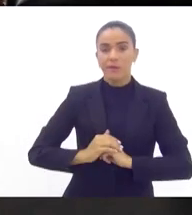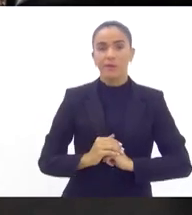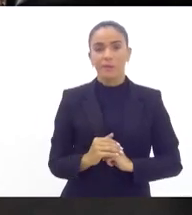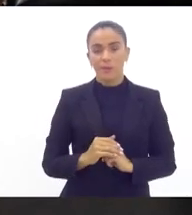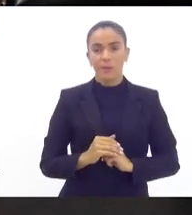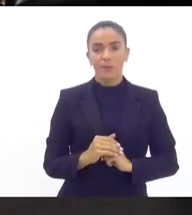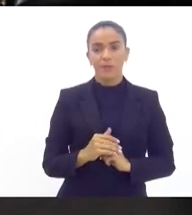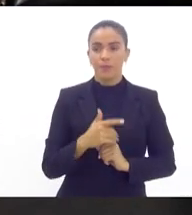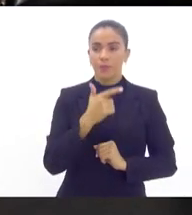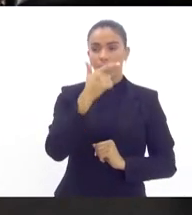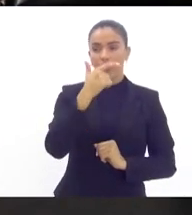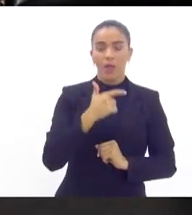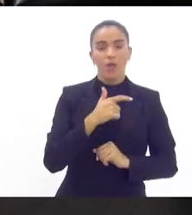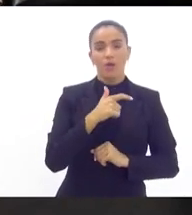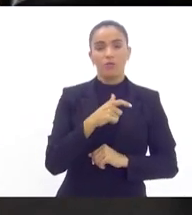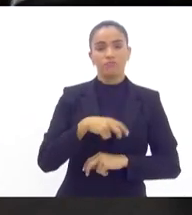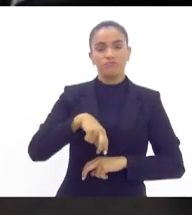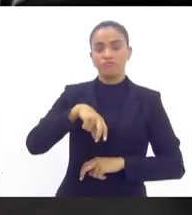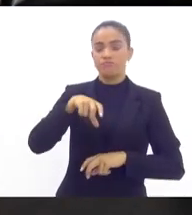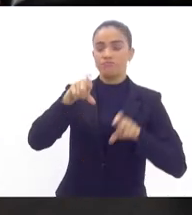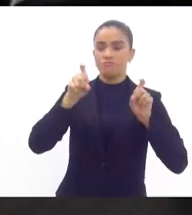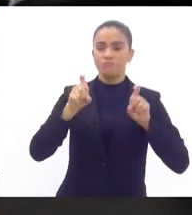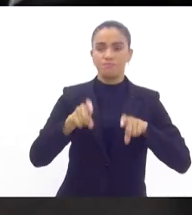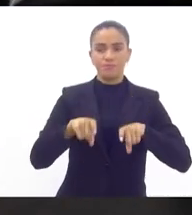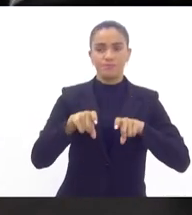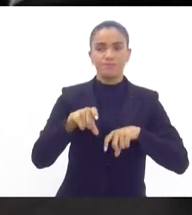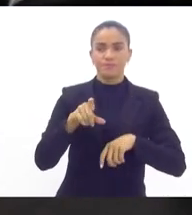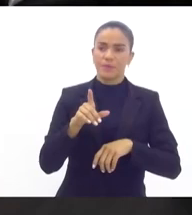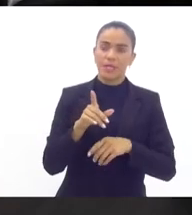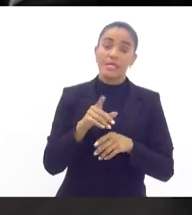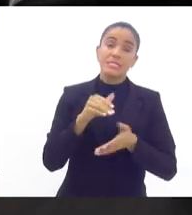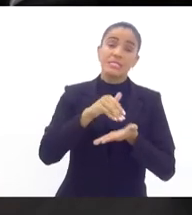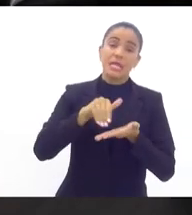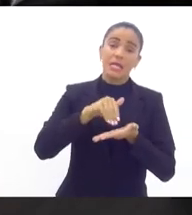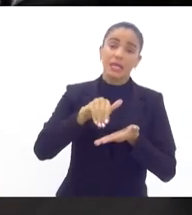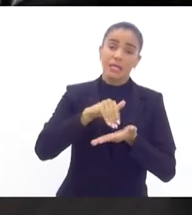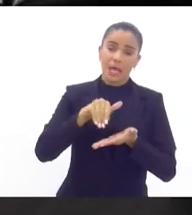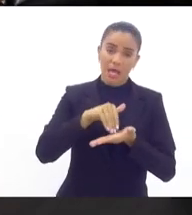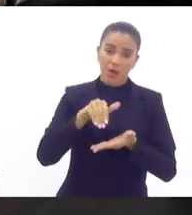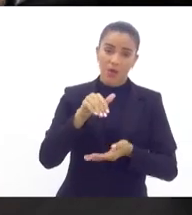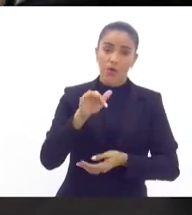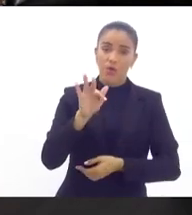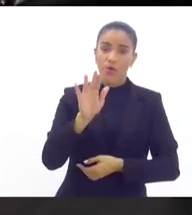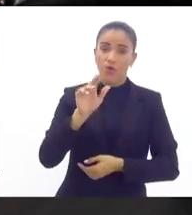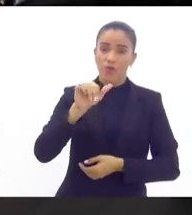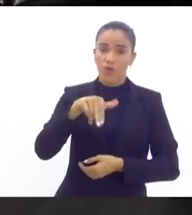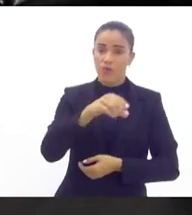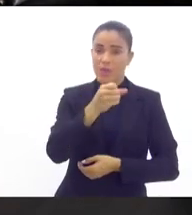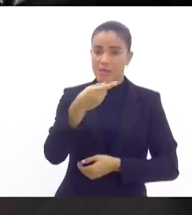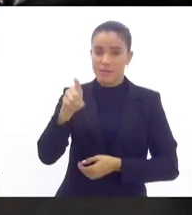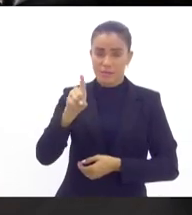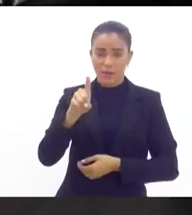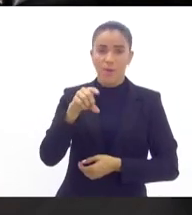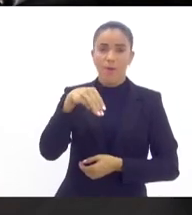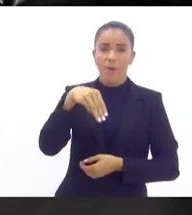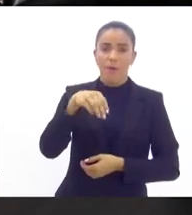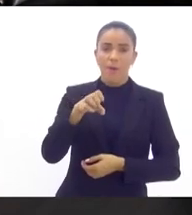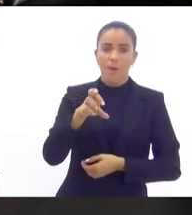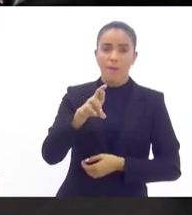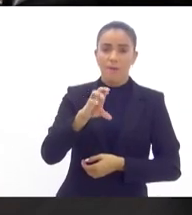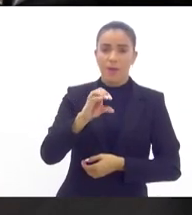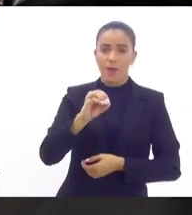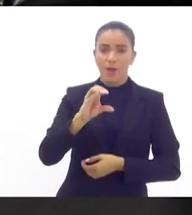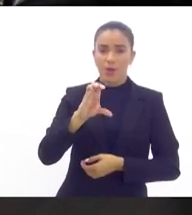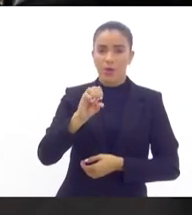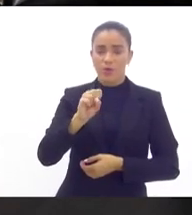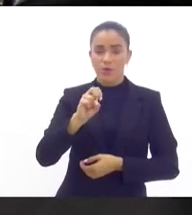ocupei um acento durante um período da minha vida de secretário de Fundações do Mercosul mantém o relações ativas ainda com alguns